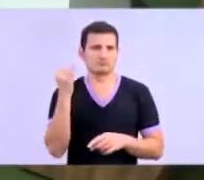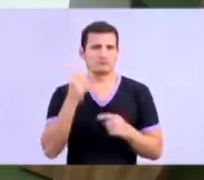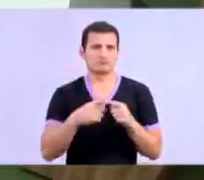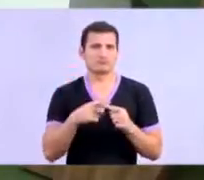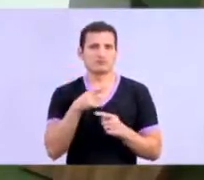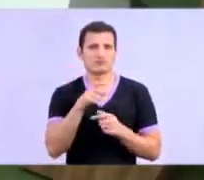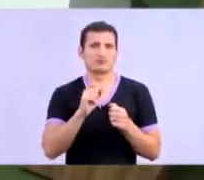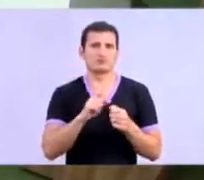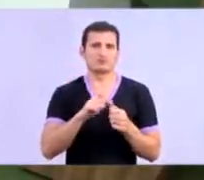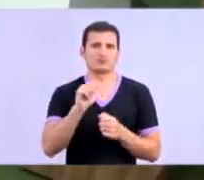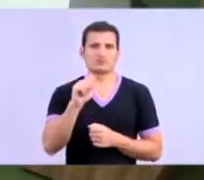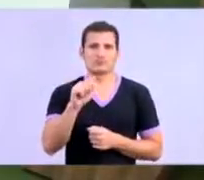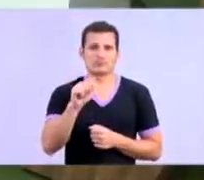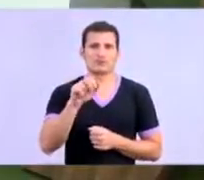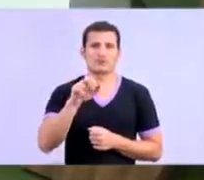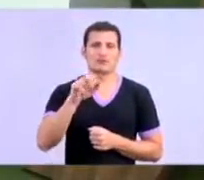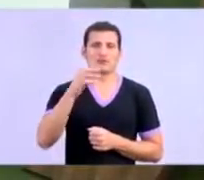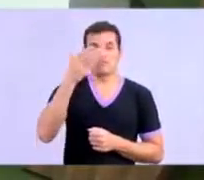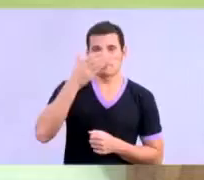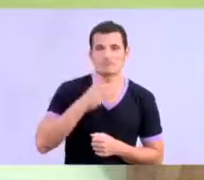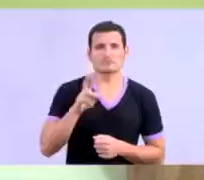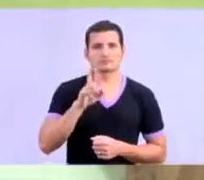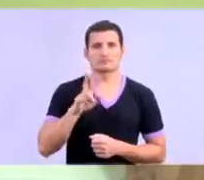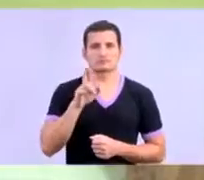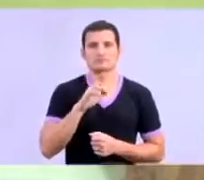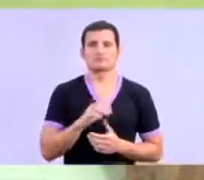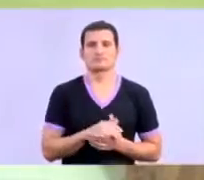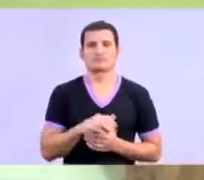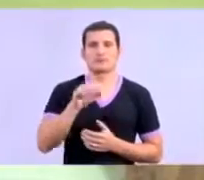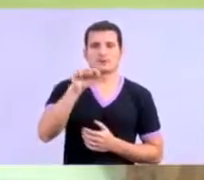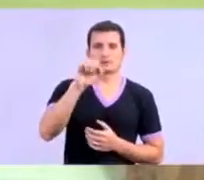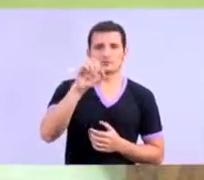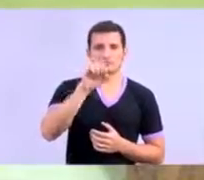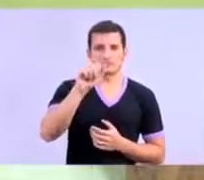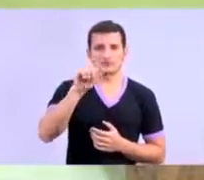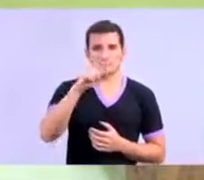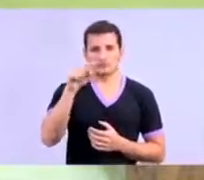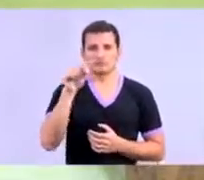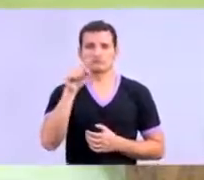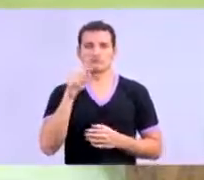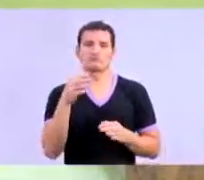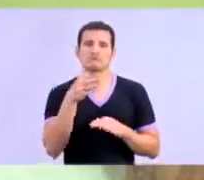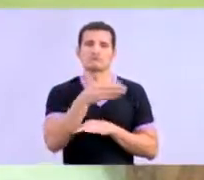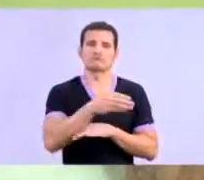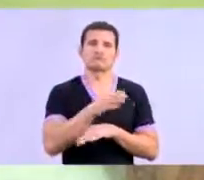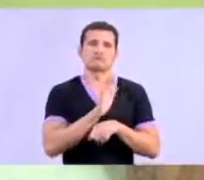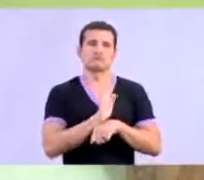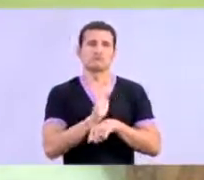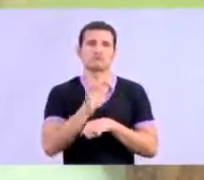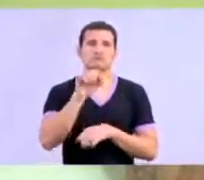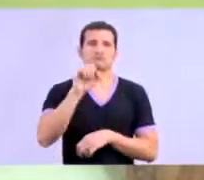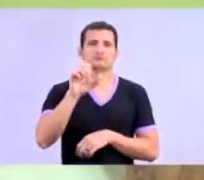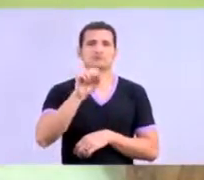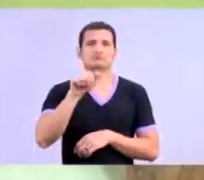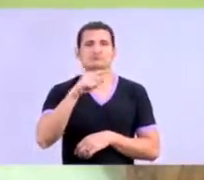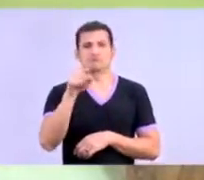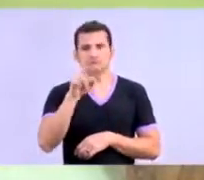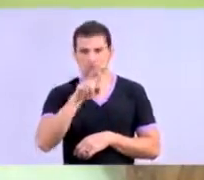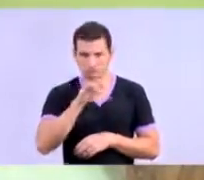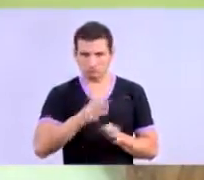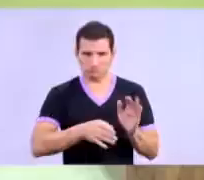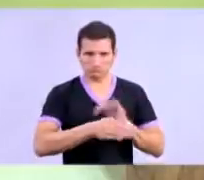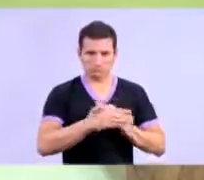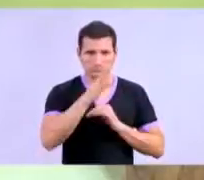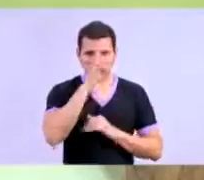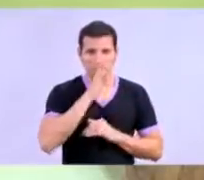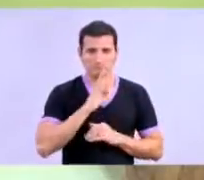seja, imagina que é o seguinte, é como se fosse, o nome já diz, sessão. Mas você vai numa sessão de cinema, né? Você não vai entrar de graça, certo? Você